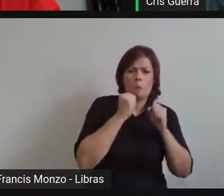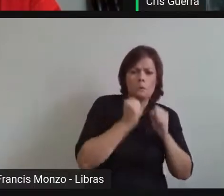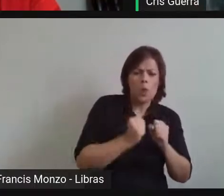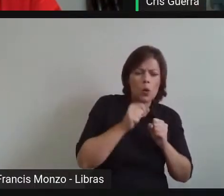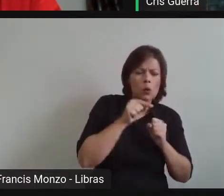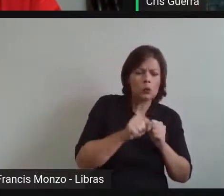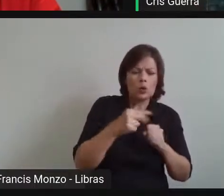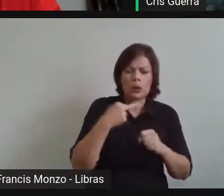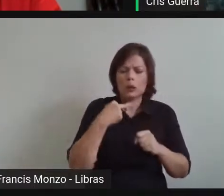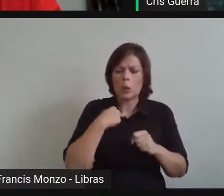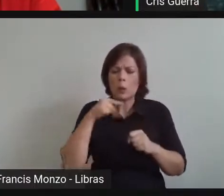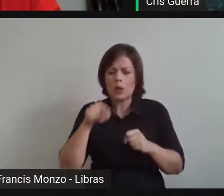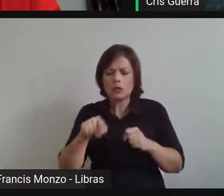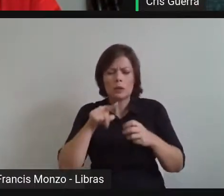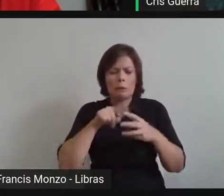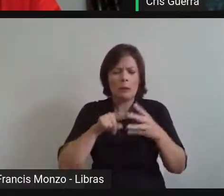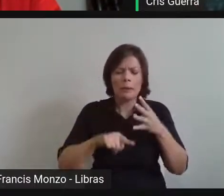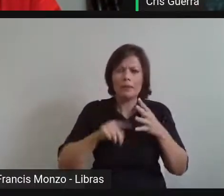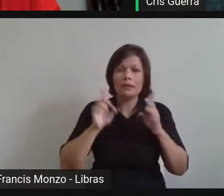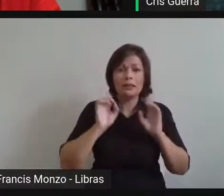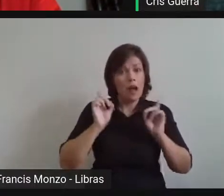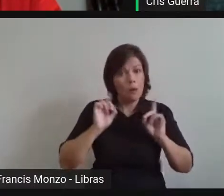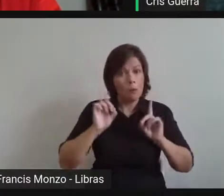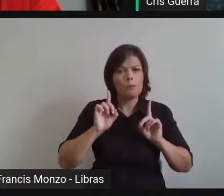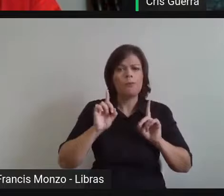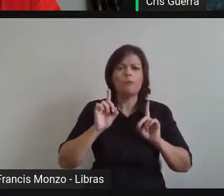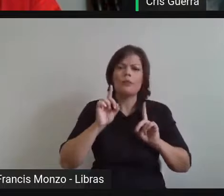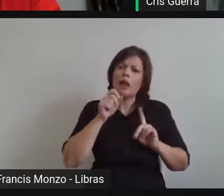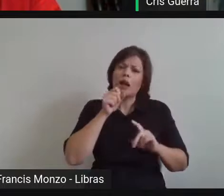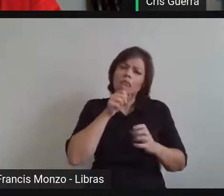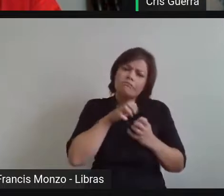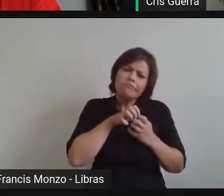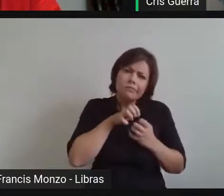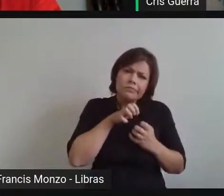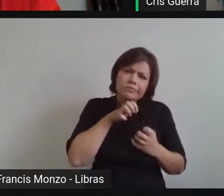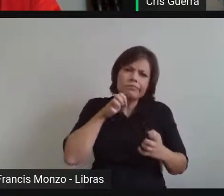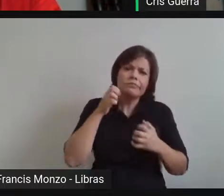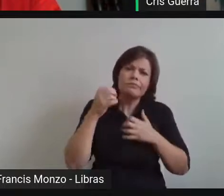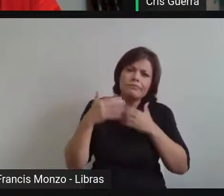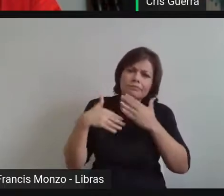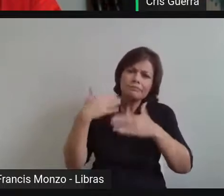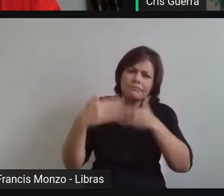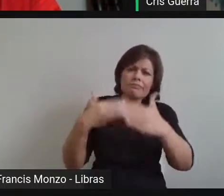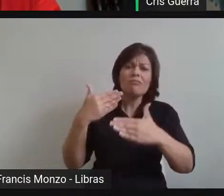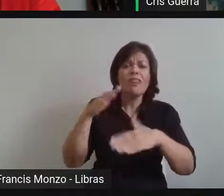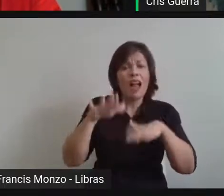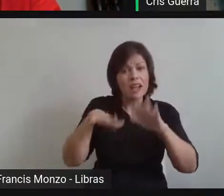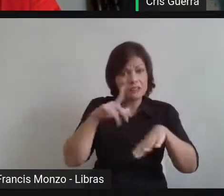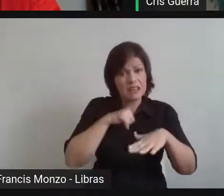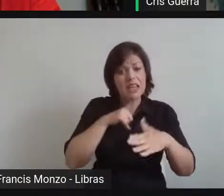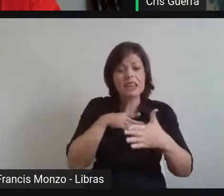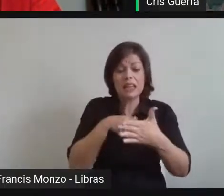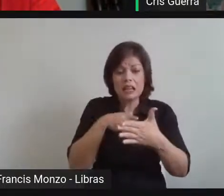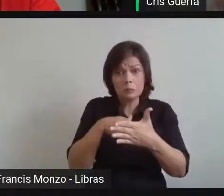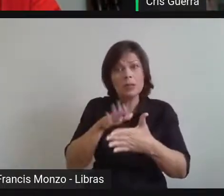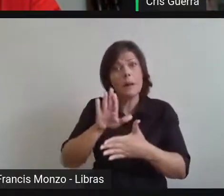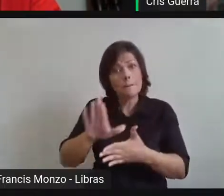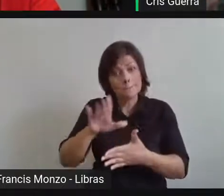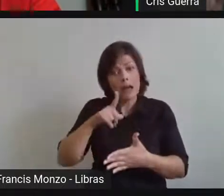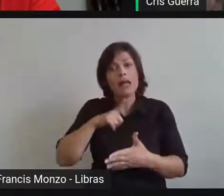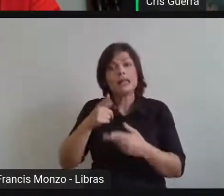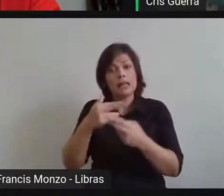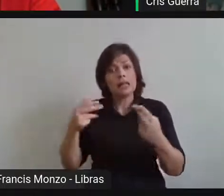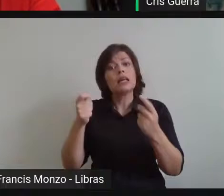vai chegando e ela nos impede em alguns momentos de fazer algumas coisas, mas ela também não nos impede de fazer outras, né? Mas a